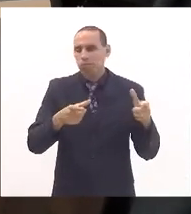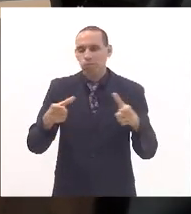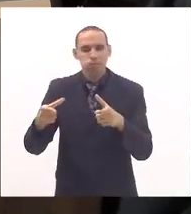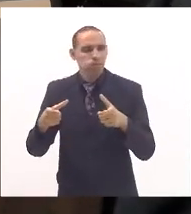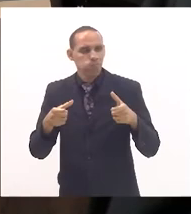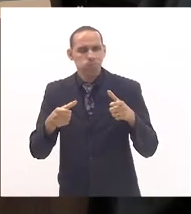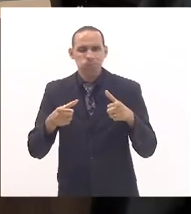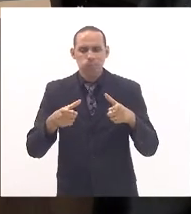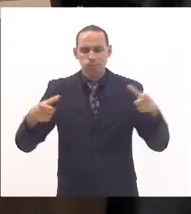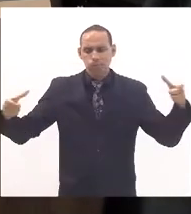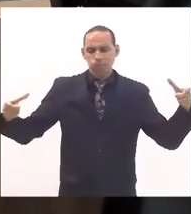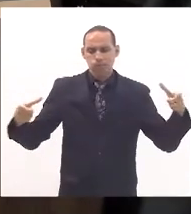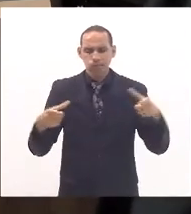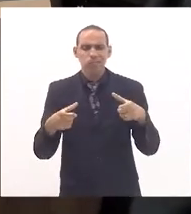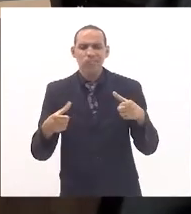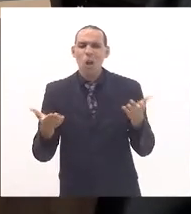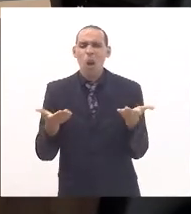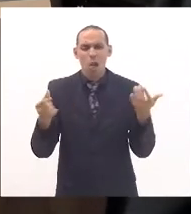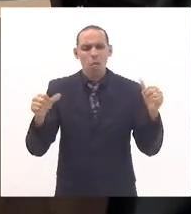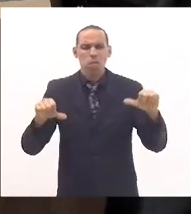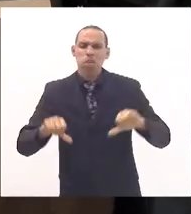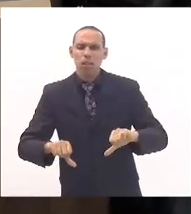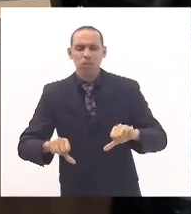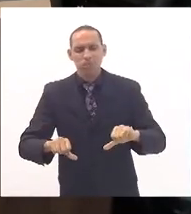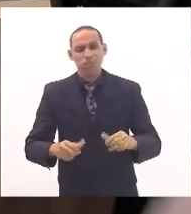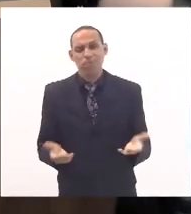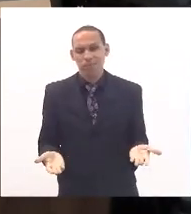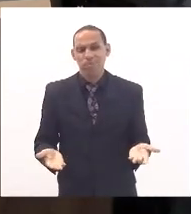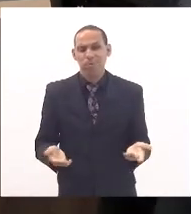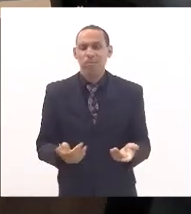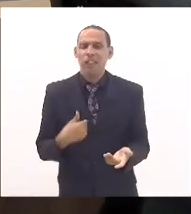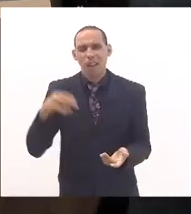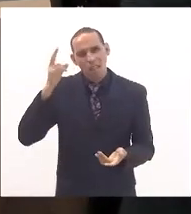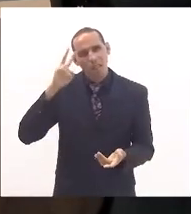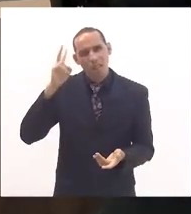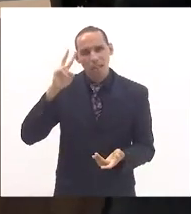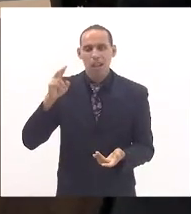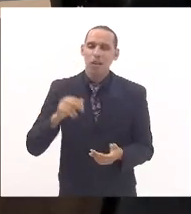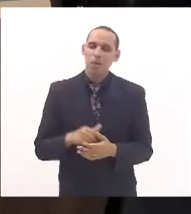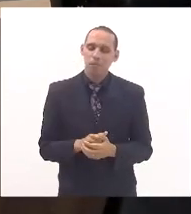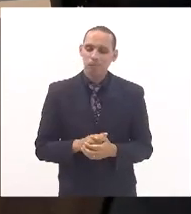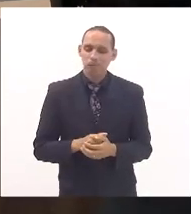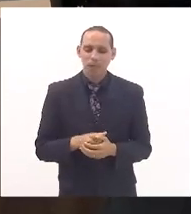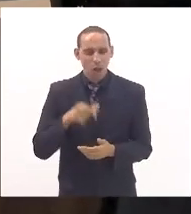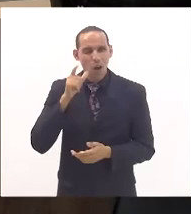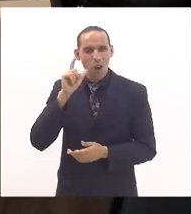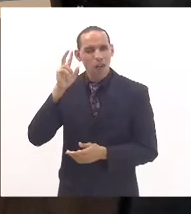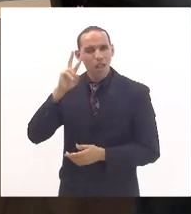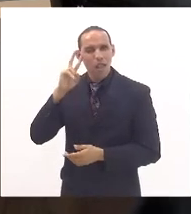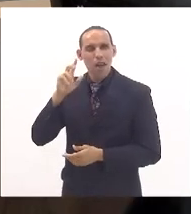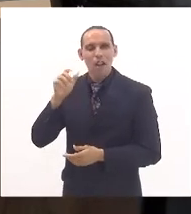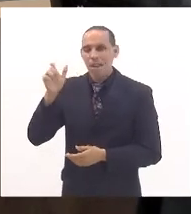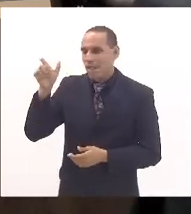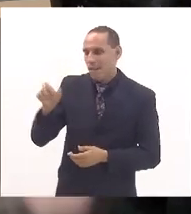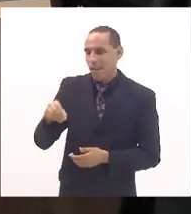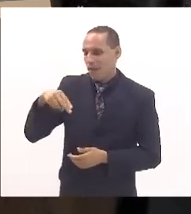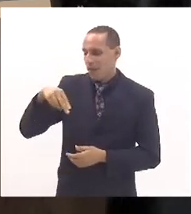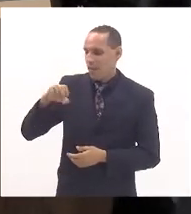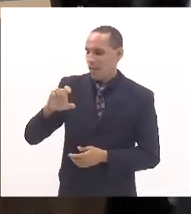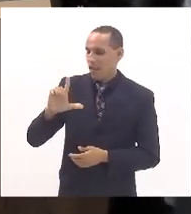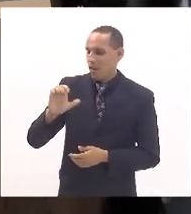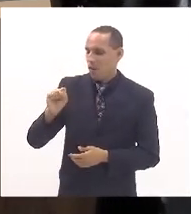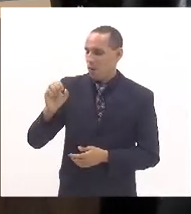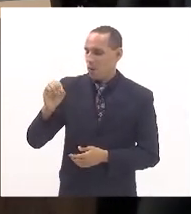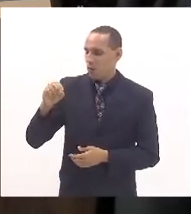é deplorável. Eu lembrava ontem o nosso saudoso Nelson Rodrigues, que